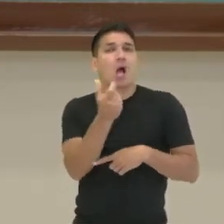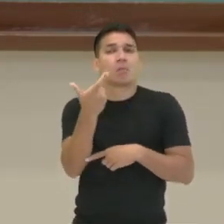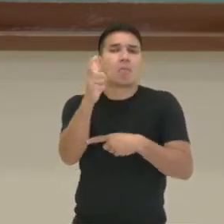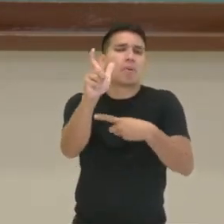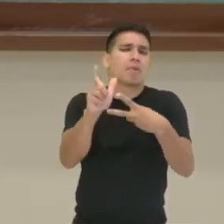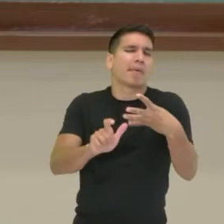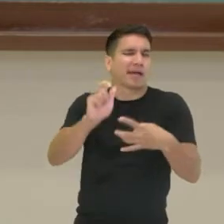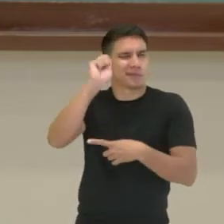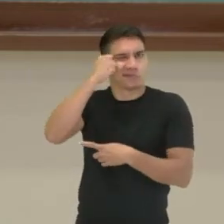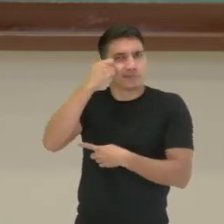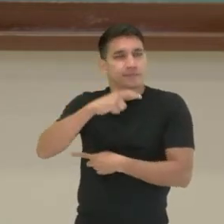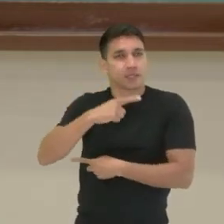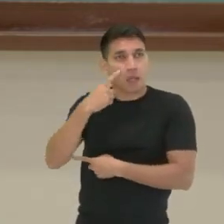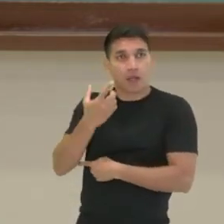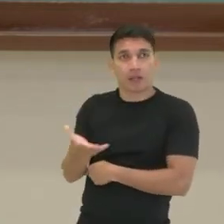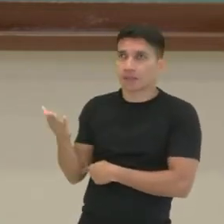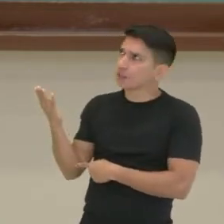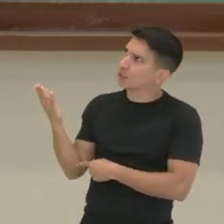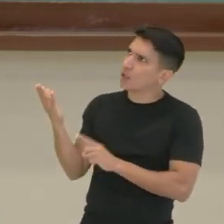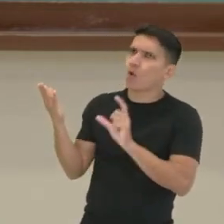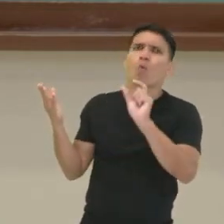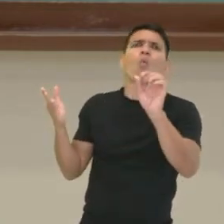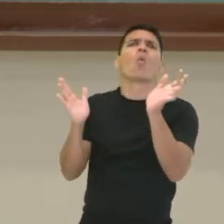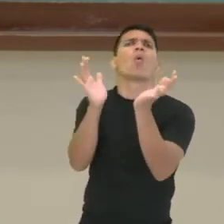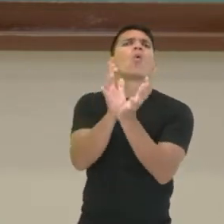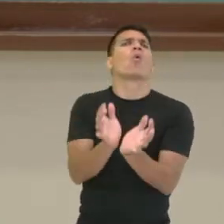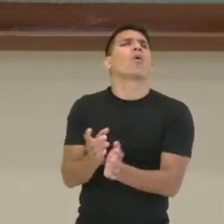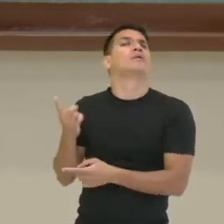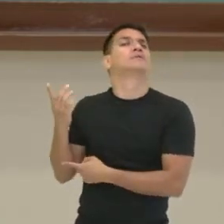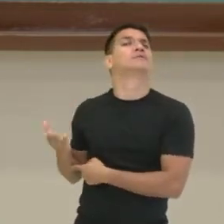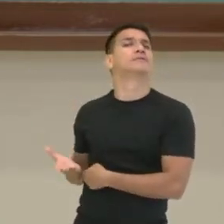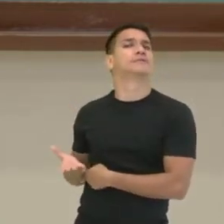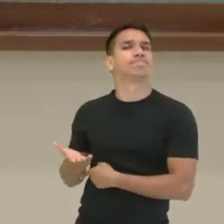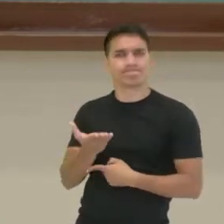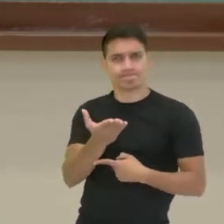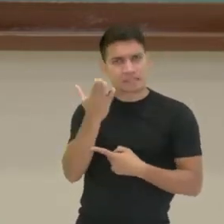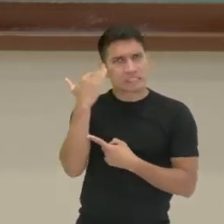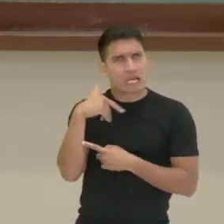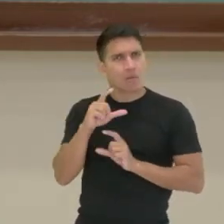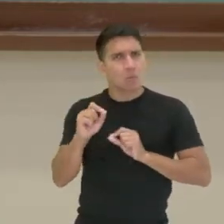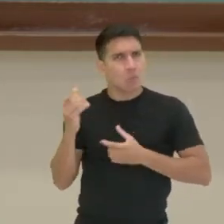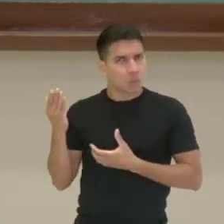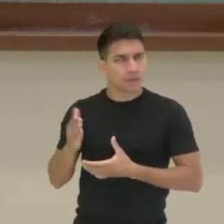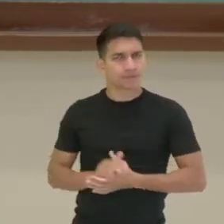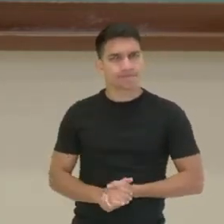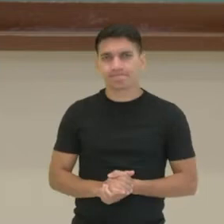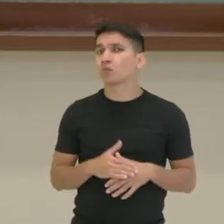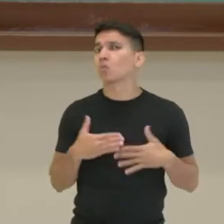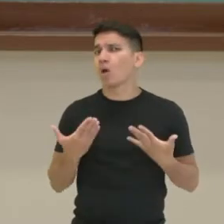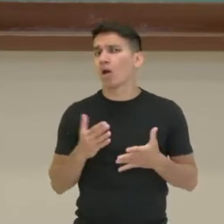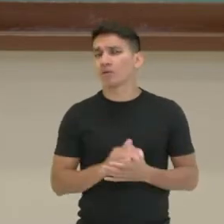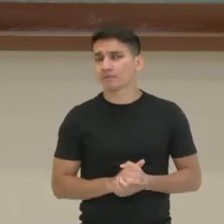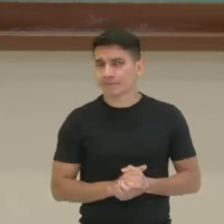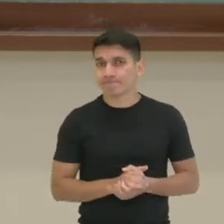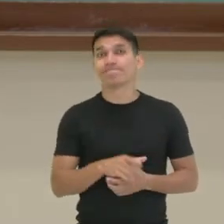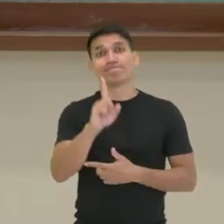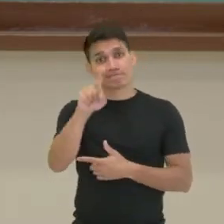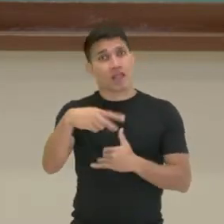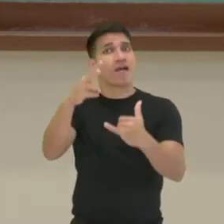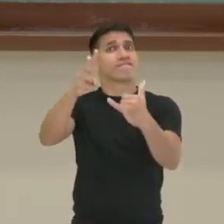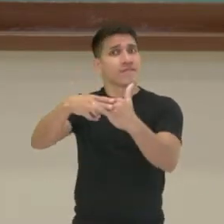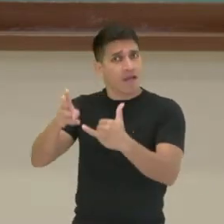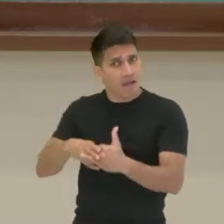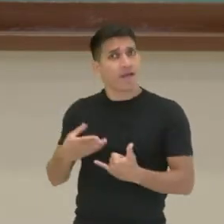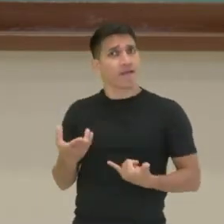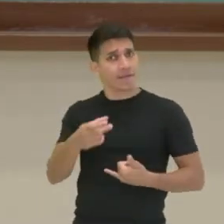que estão em destaque. Que classe gramatical são essas palavras? Sabe quais são? Qual é? Isso, verbo. Muito